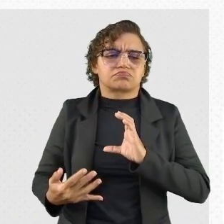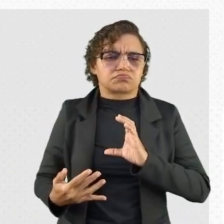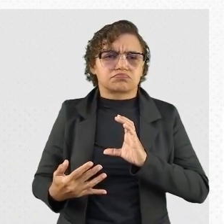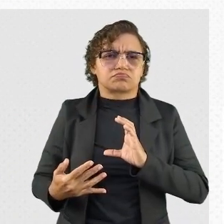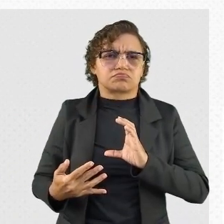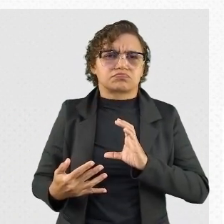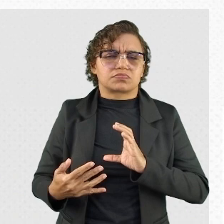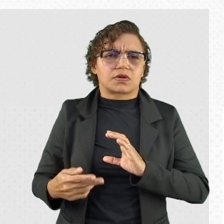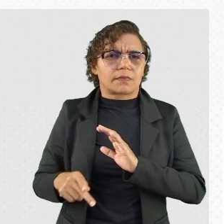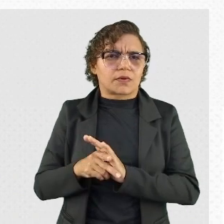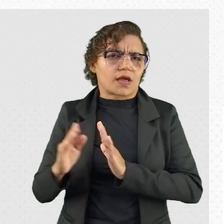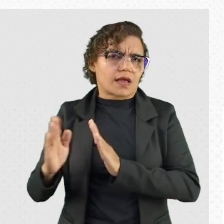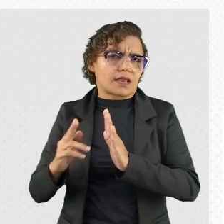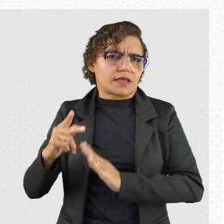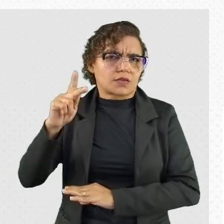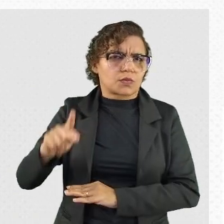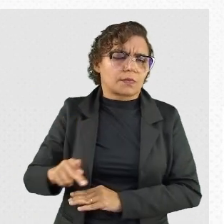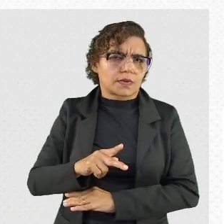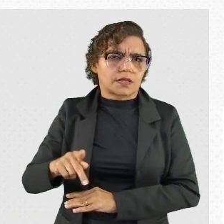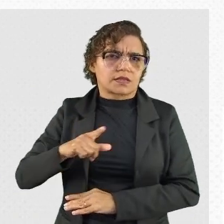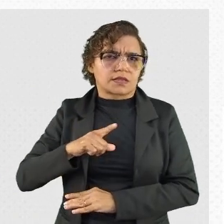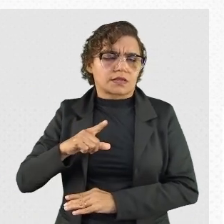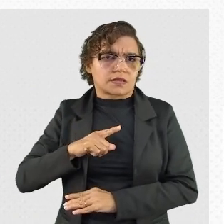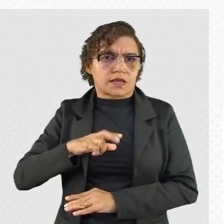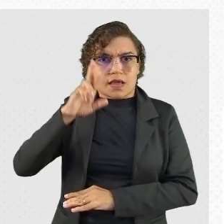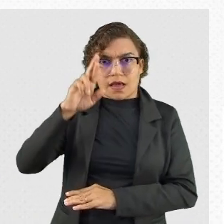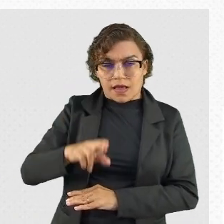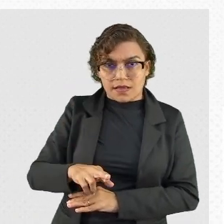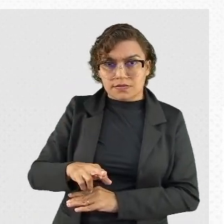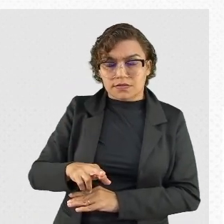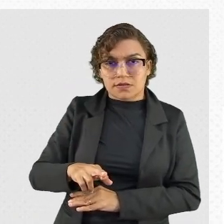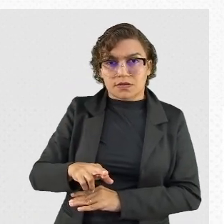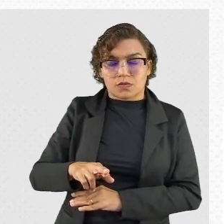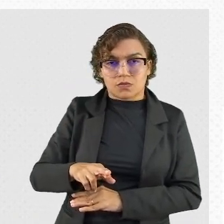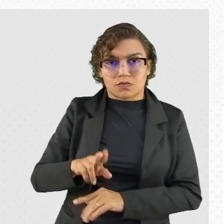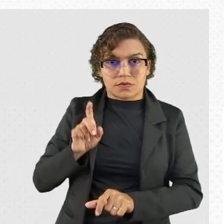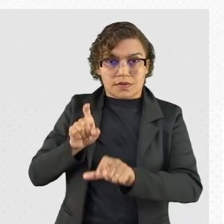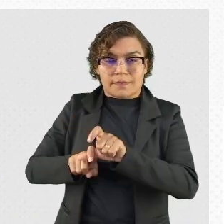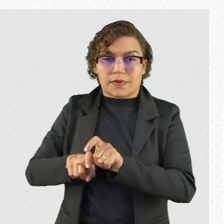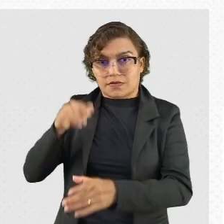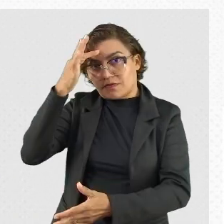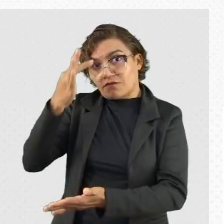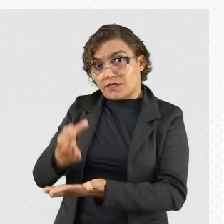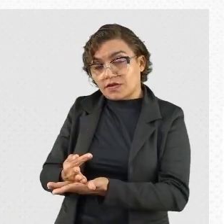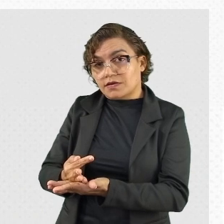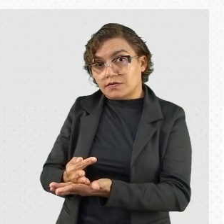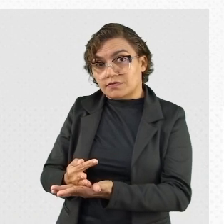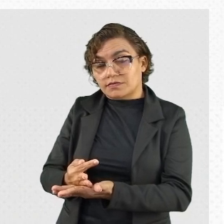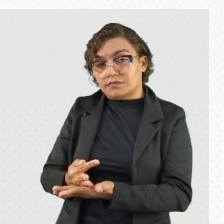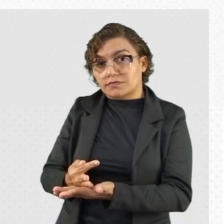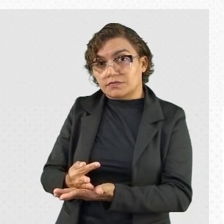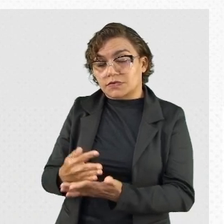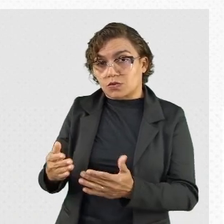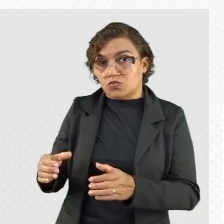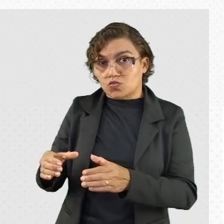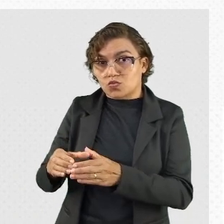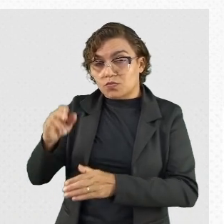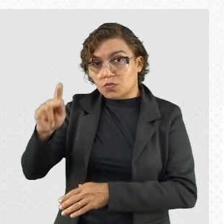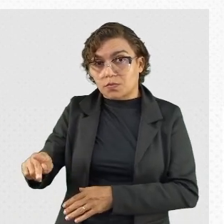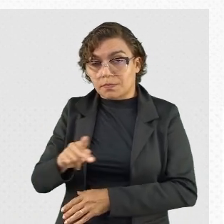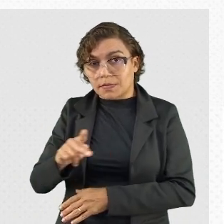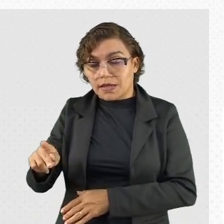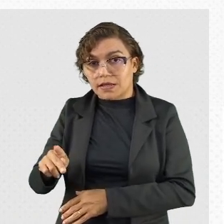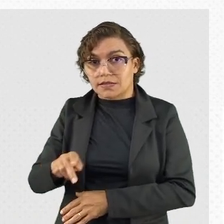Uma subordinação da razão à fé, né? A razão, segundo os patrísticos, ela